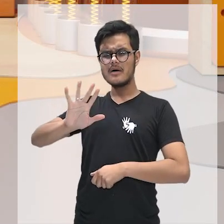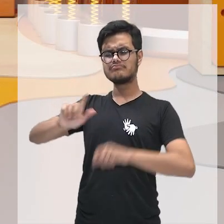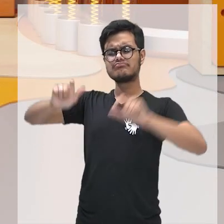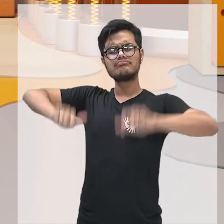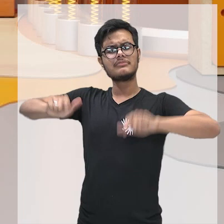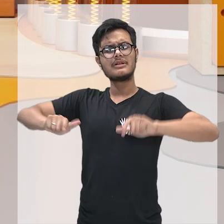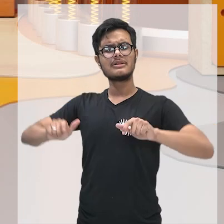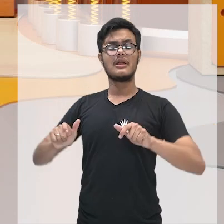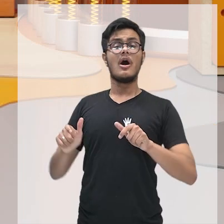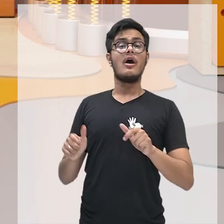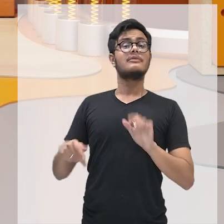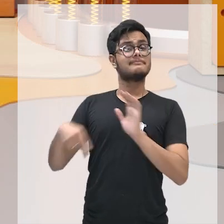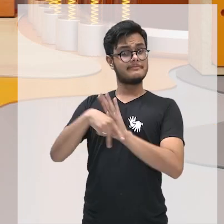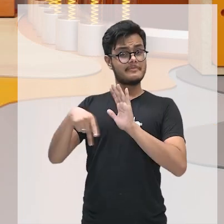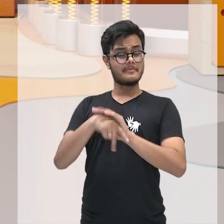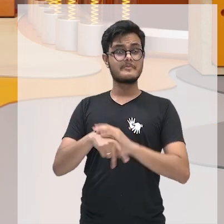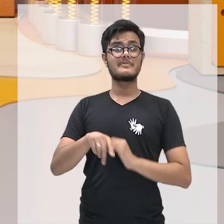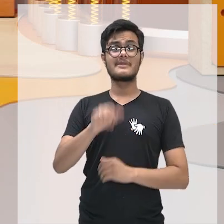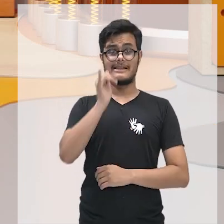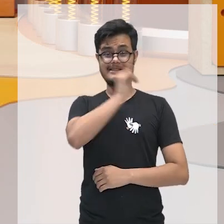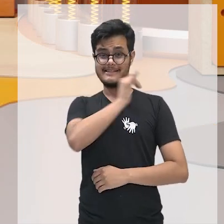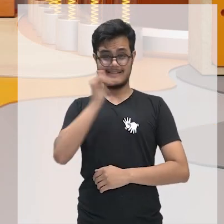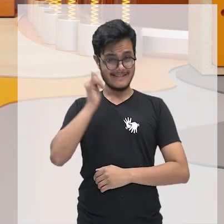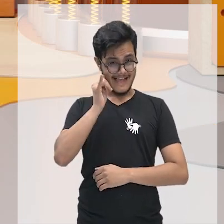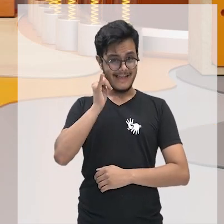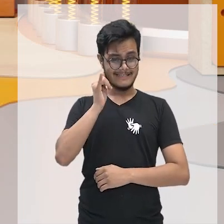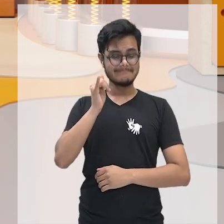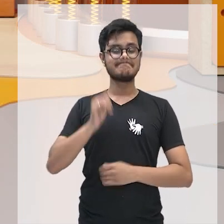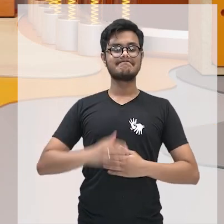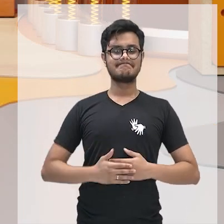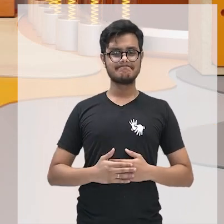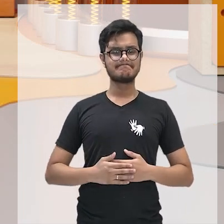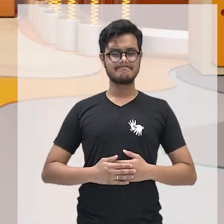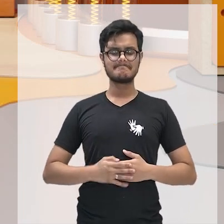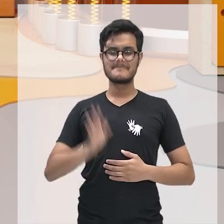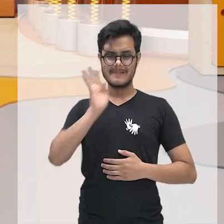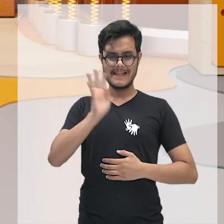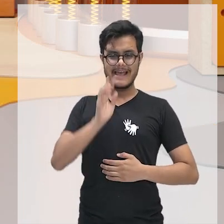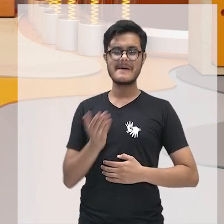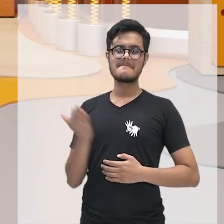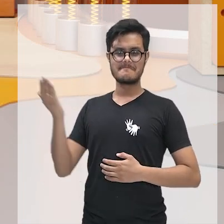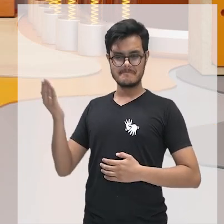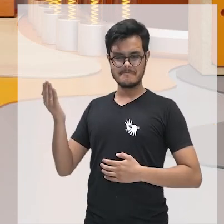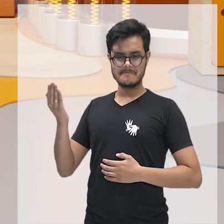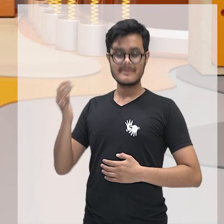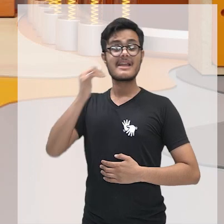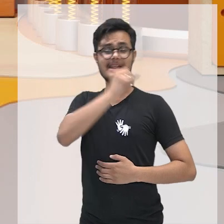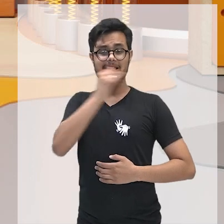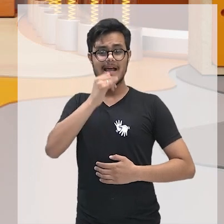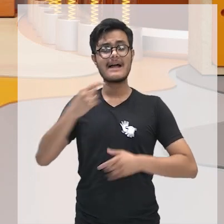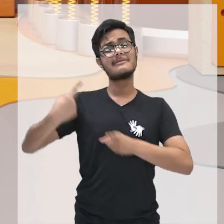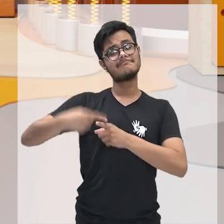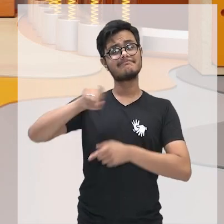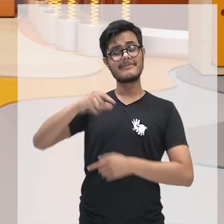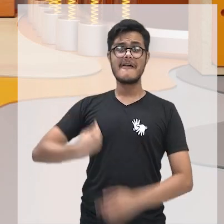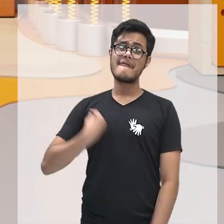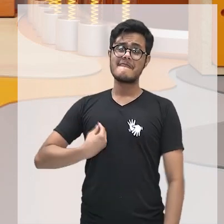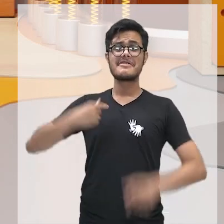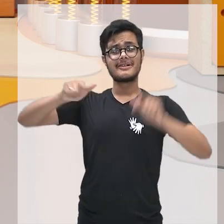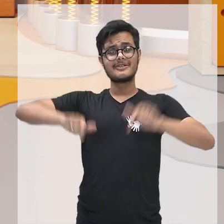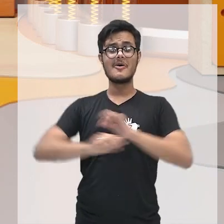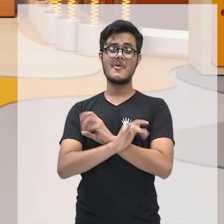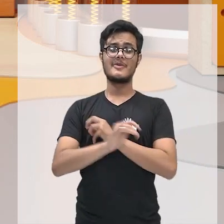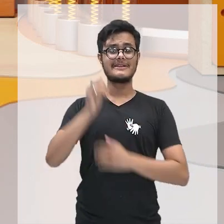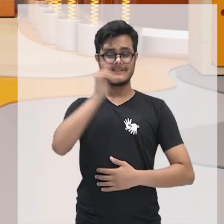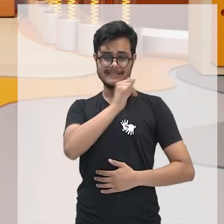região da Península Itálica isso mesmo Olha só Península Itálica porque é justamente